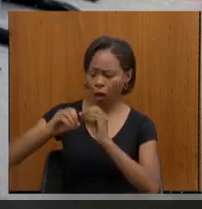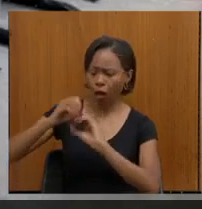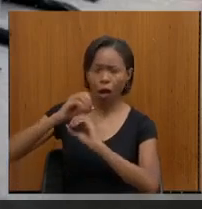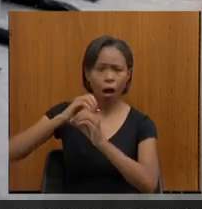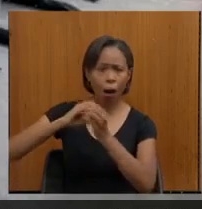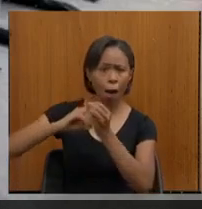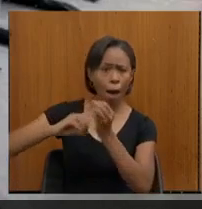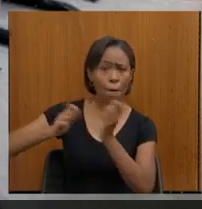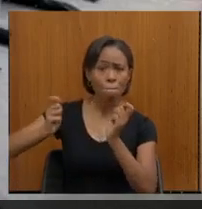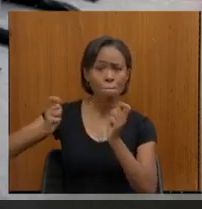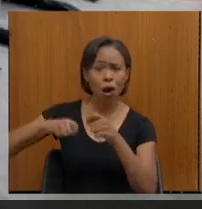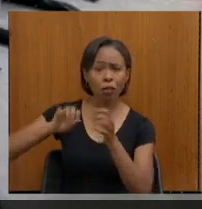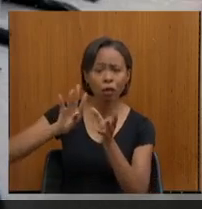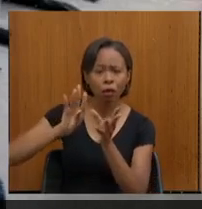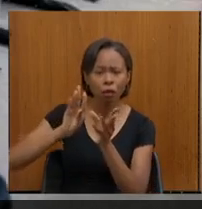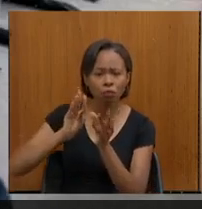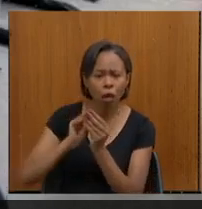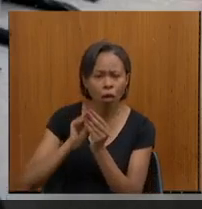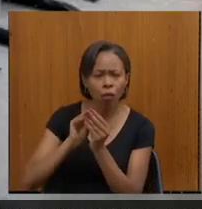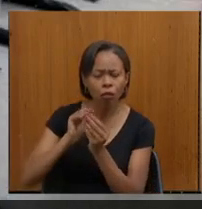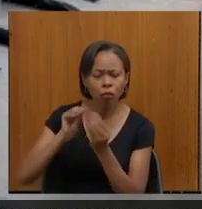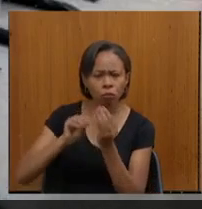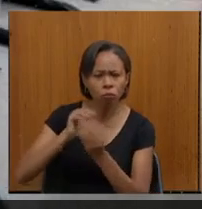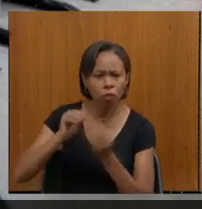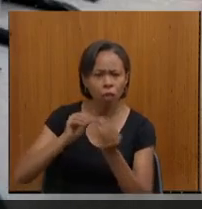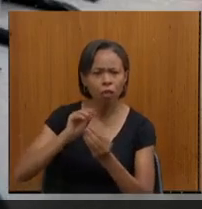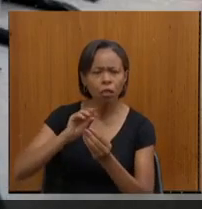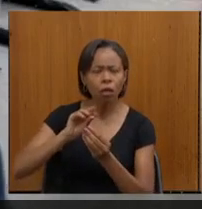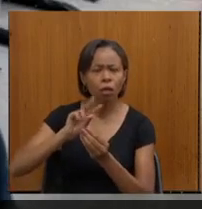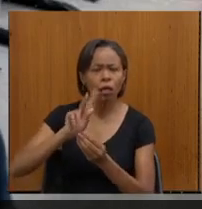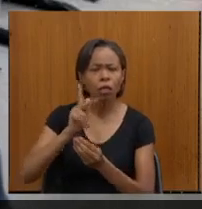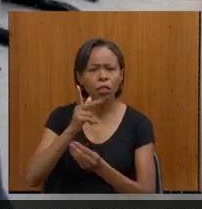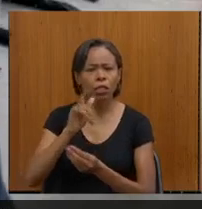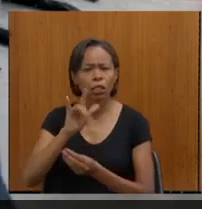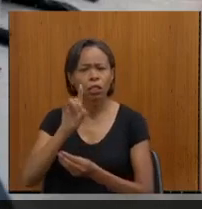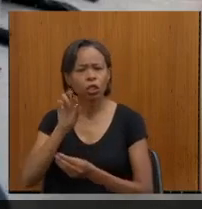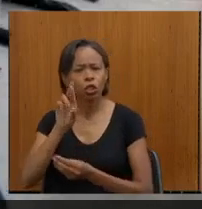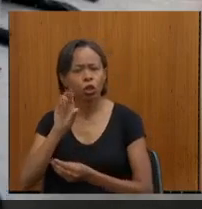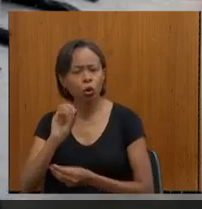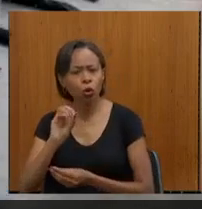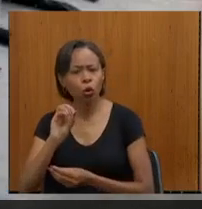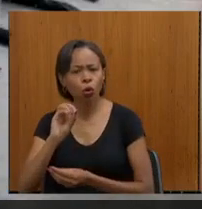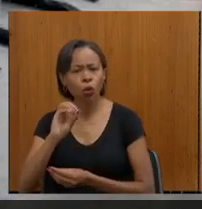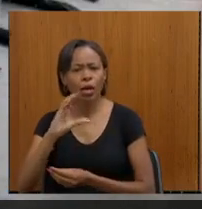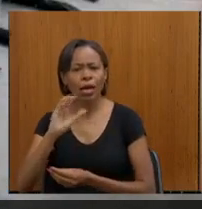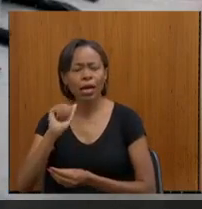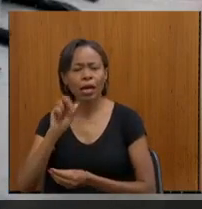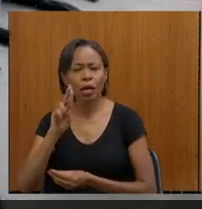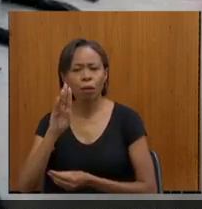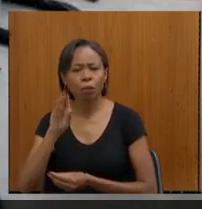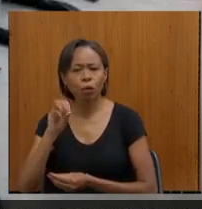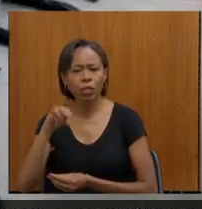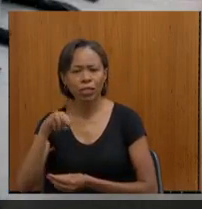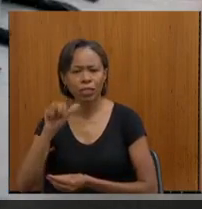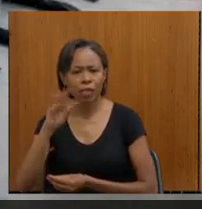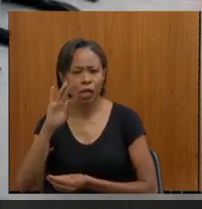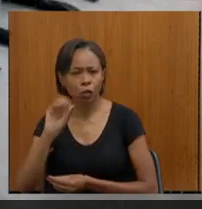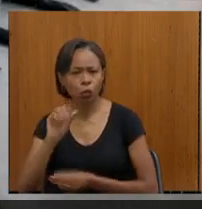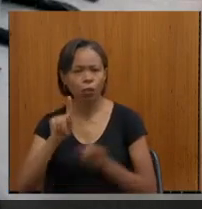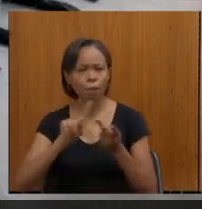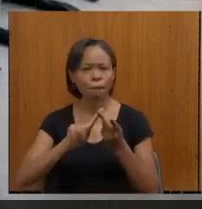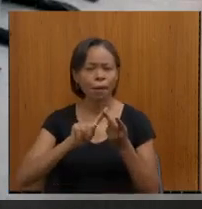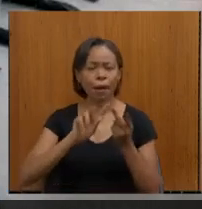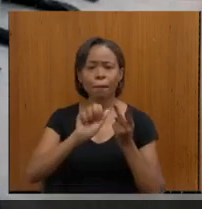carbonatos fazer sinta-se agradecer a múmia e usar esse todo amor e cuidado